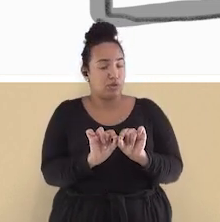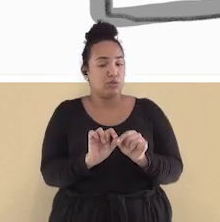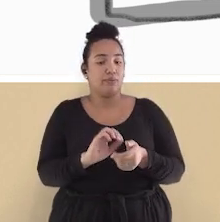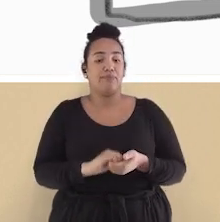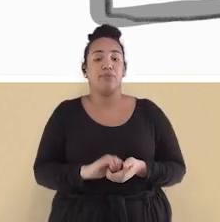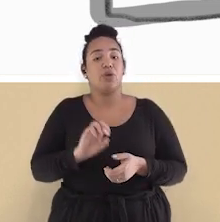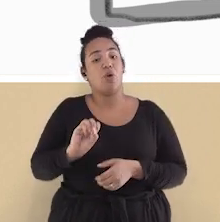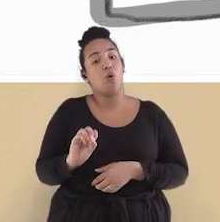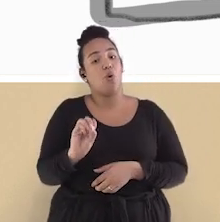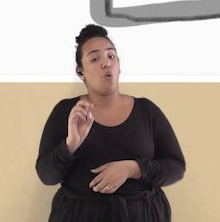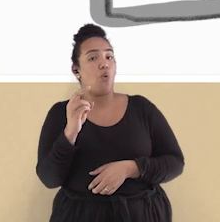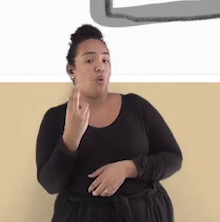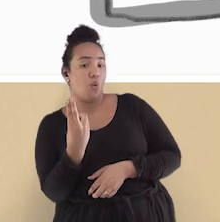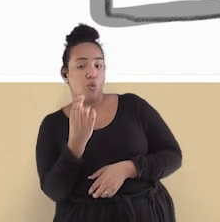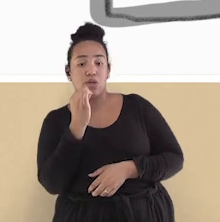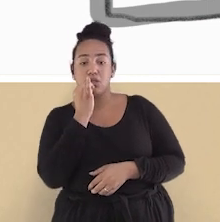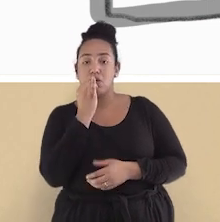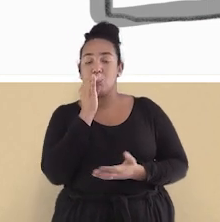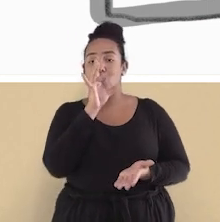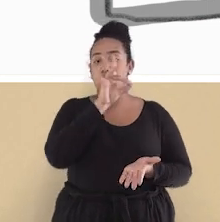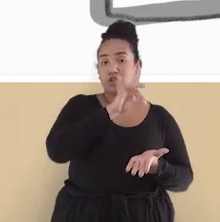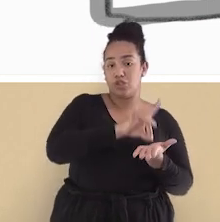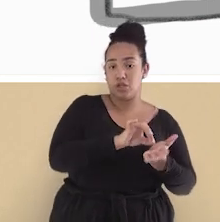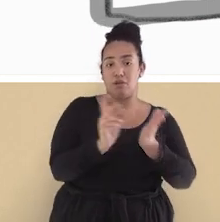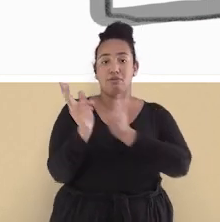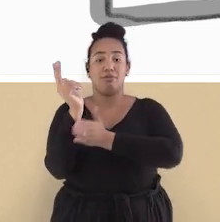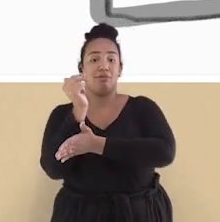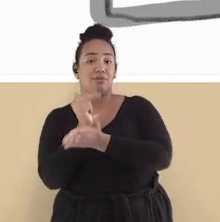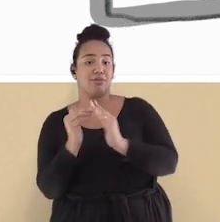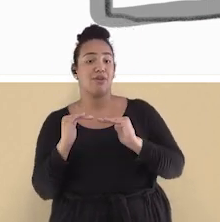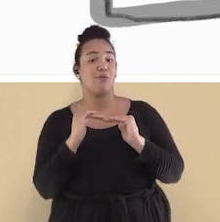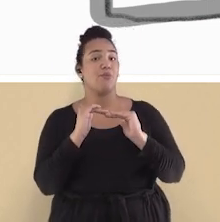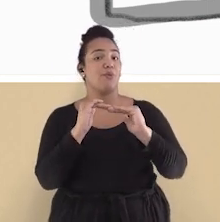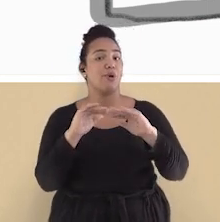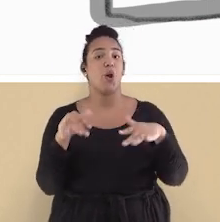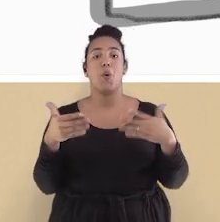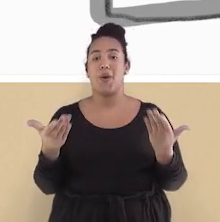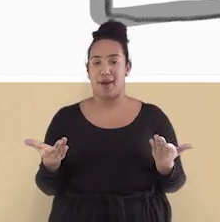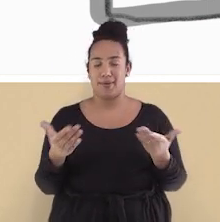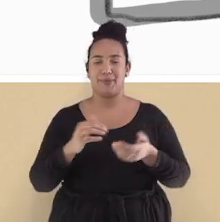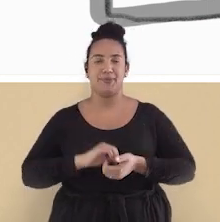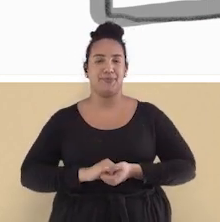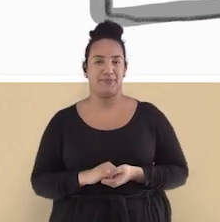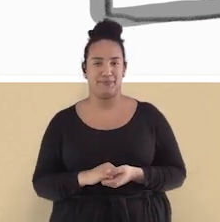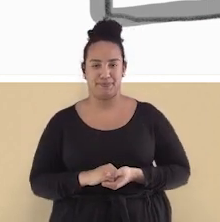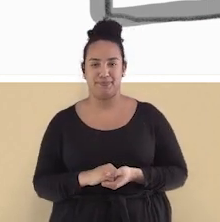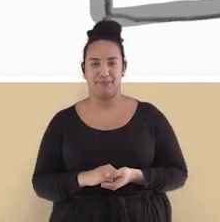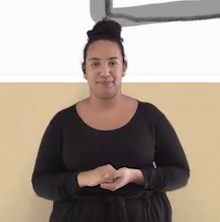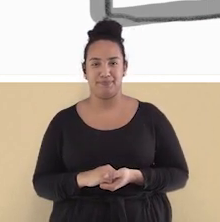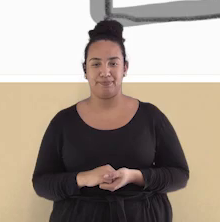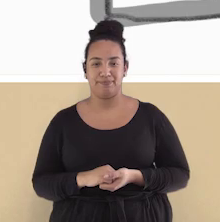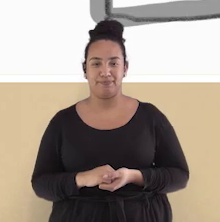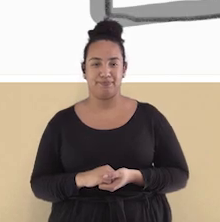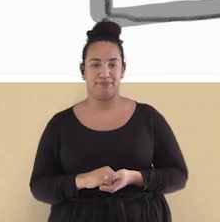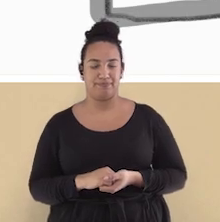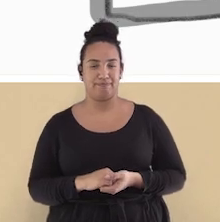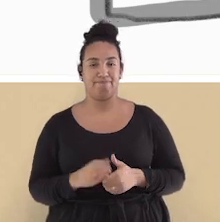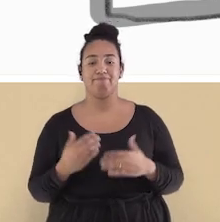foi reduzido, ou a proporção entre o desenho e a área real.